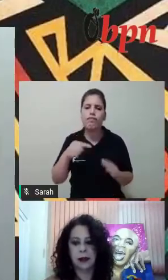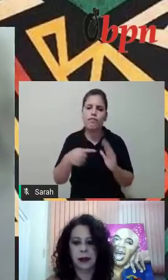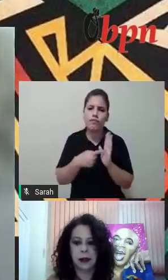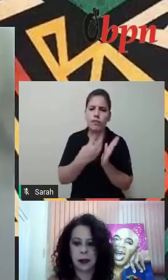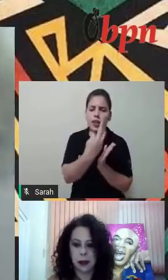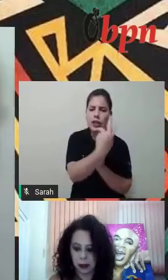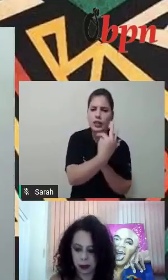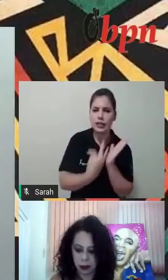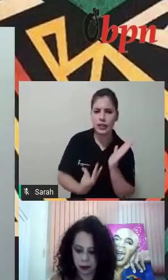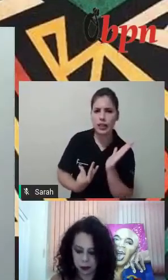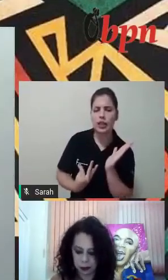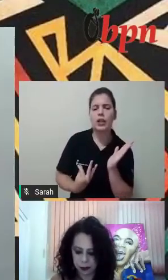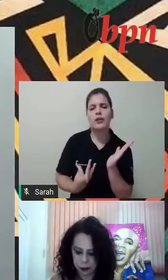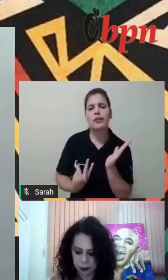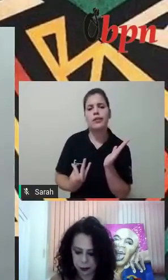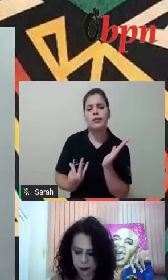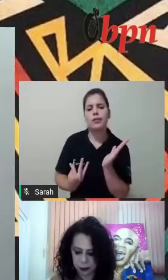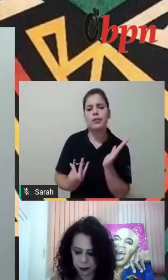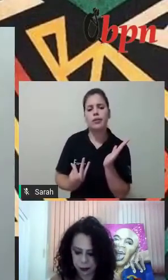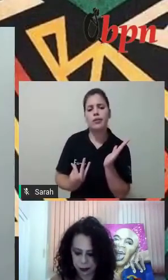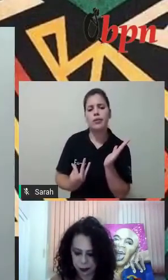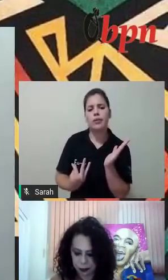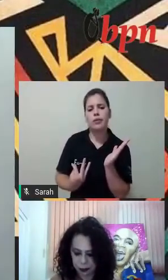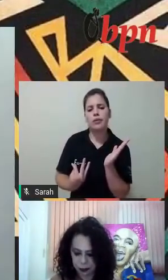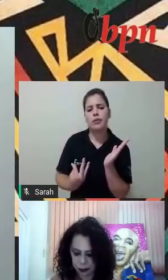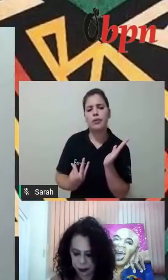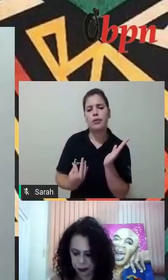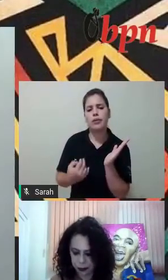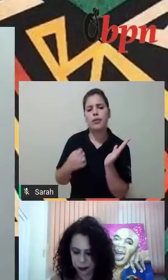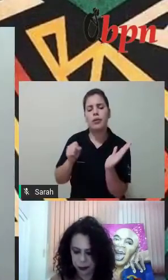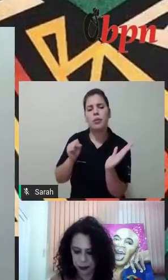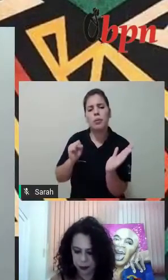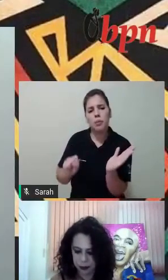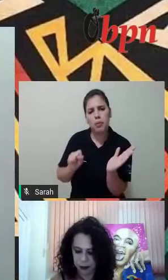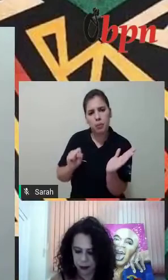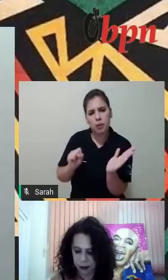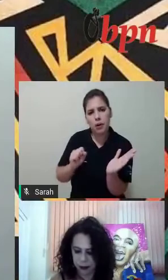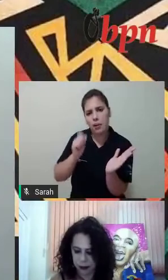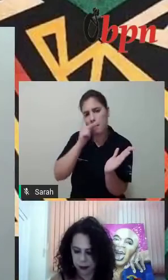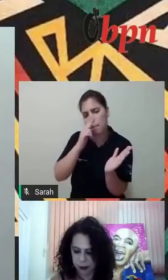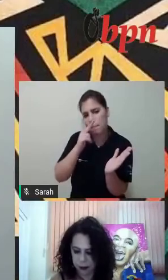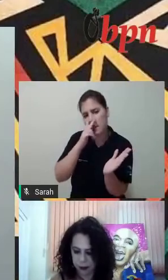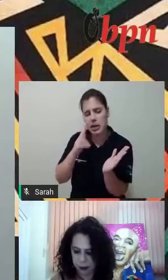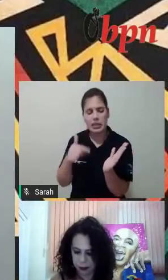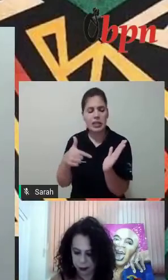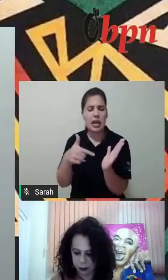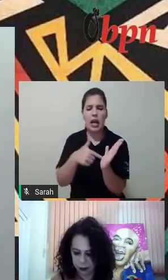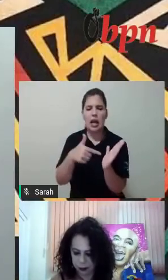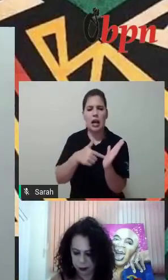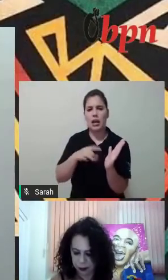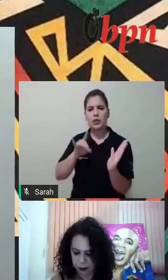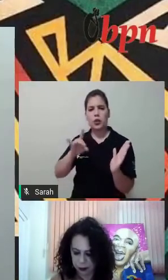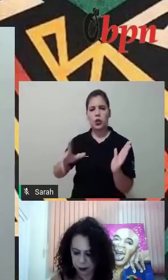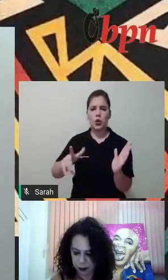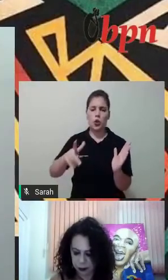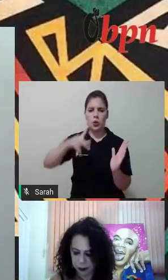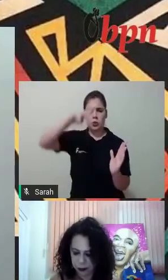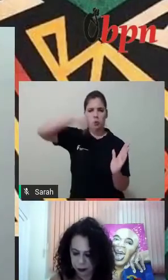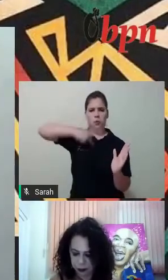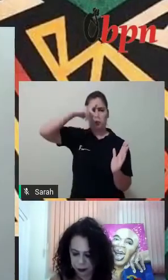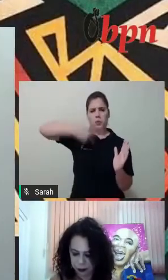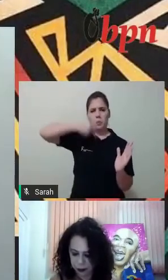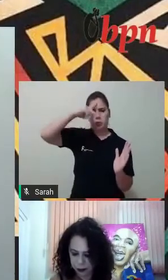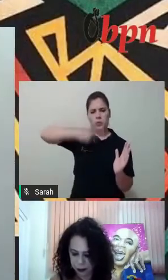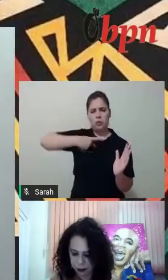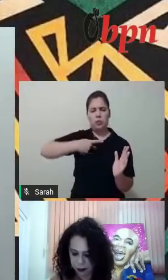ser considerado também como uma escrita egocêntrica, né? Uma escrita que só trata de